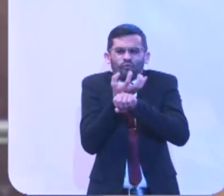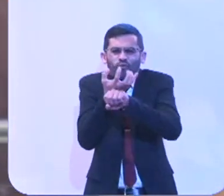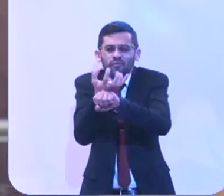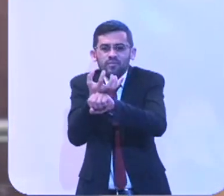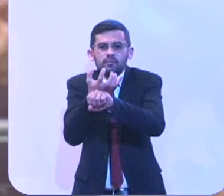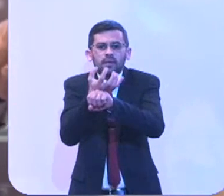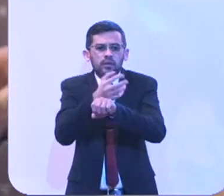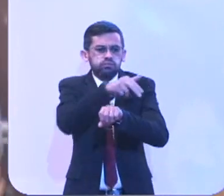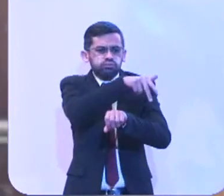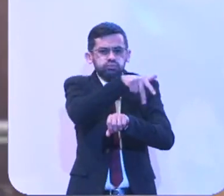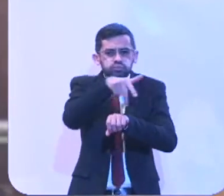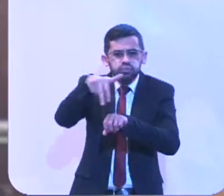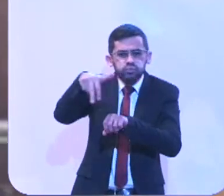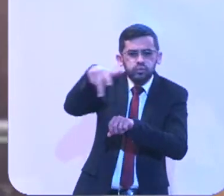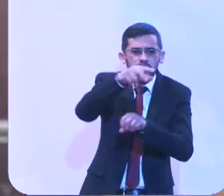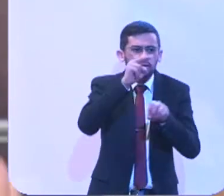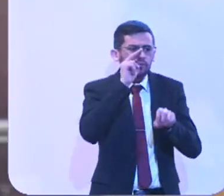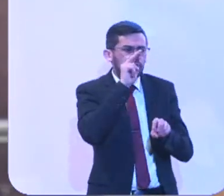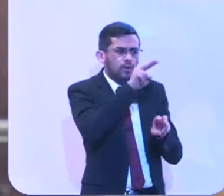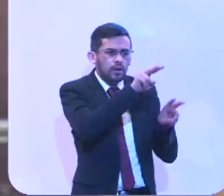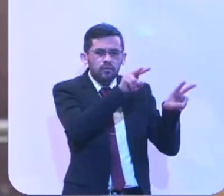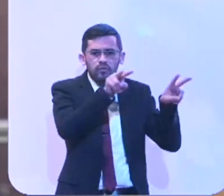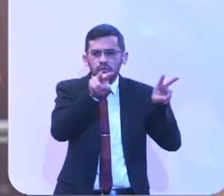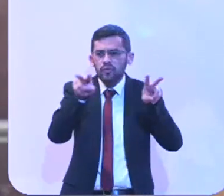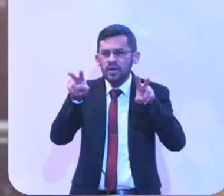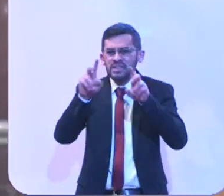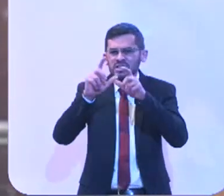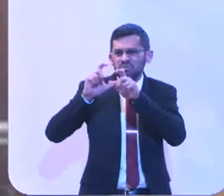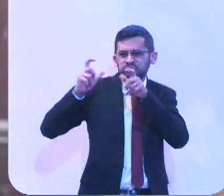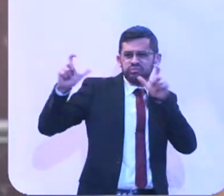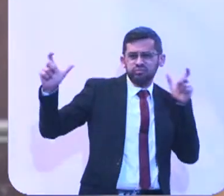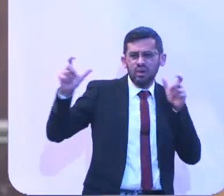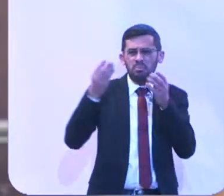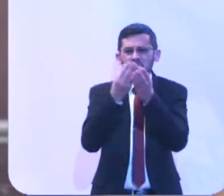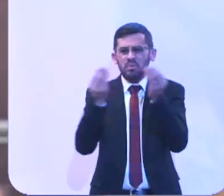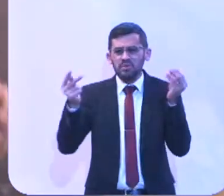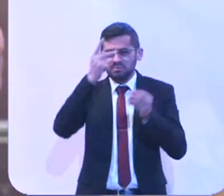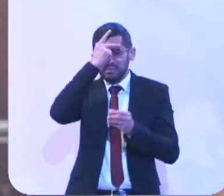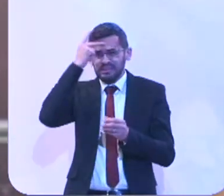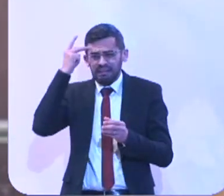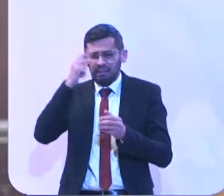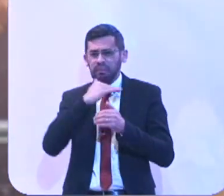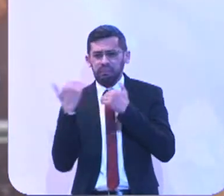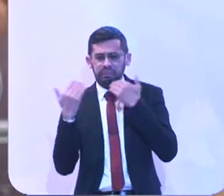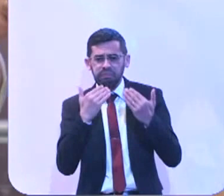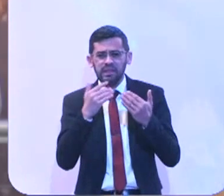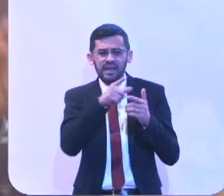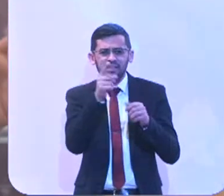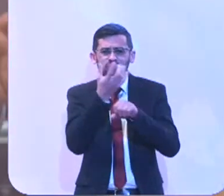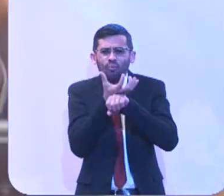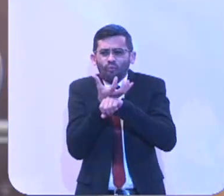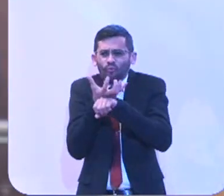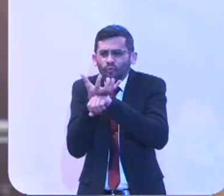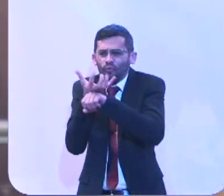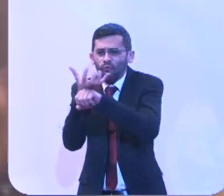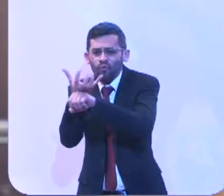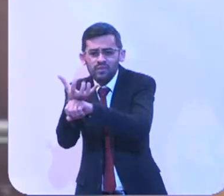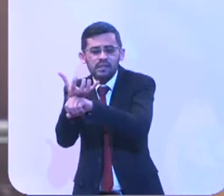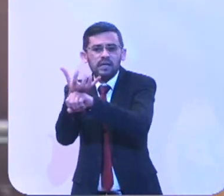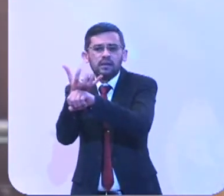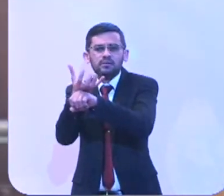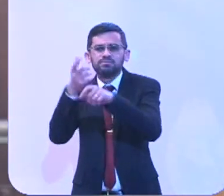levou de um lado para o outro, e pude ver que era enorme o número de ossos no vale, e que os ossos estavam